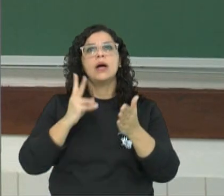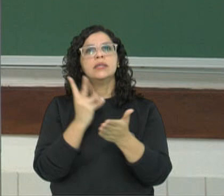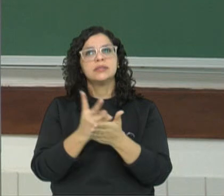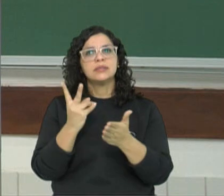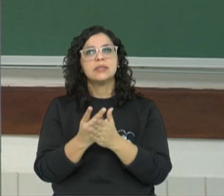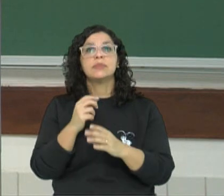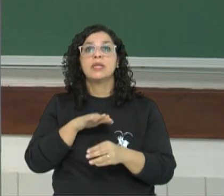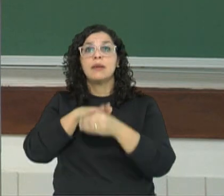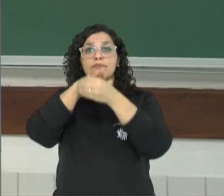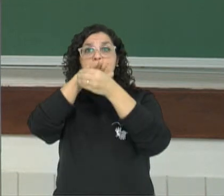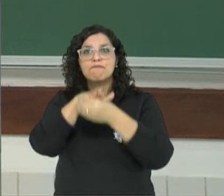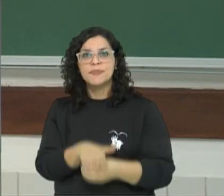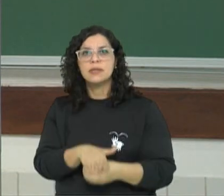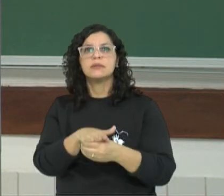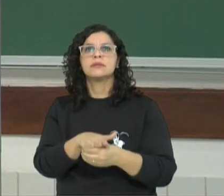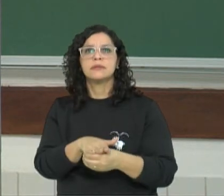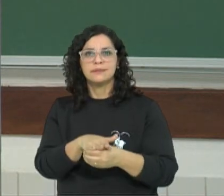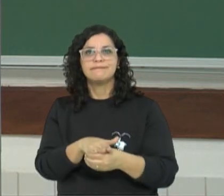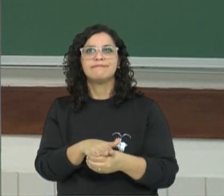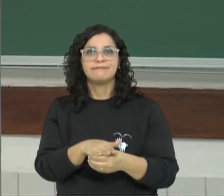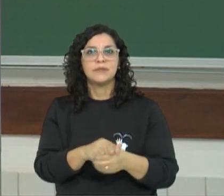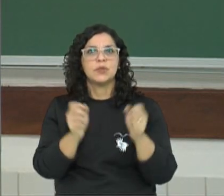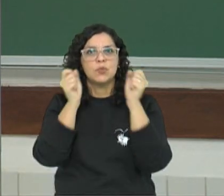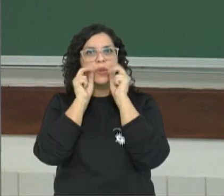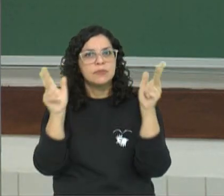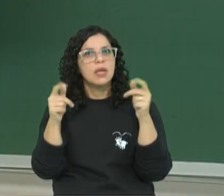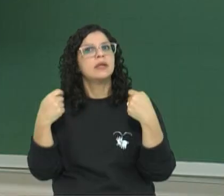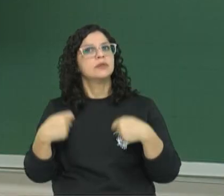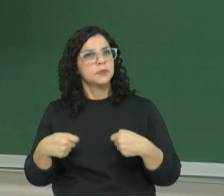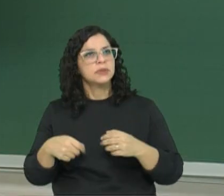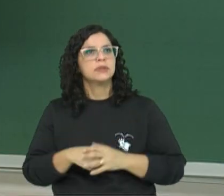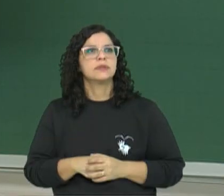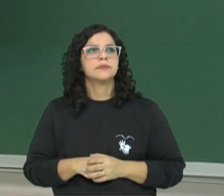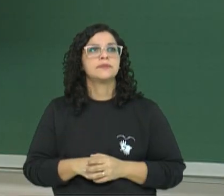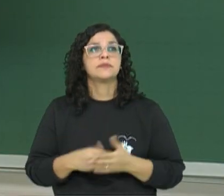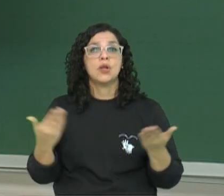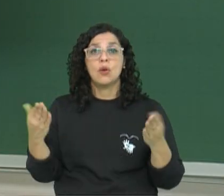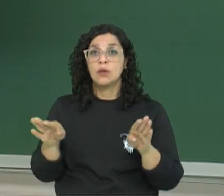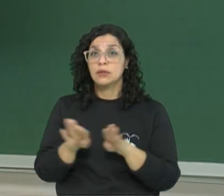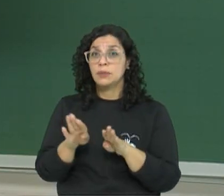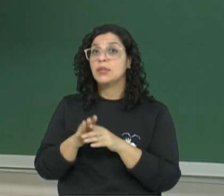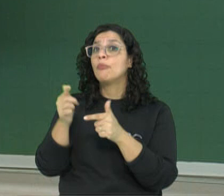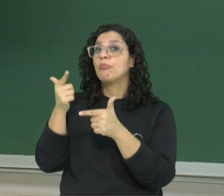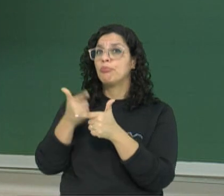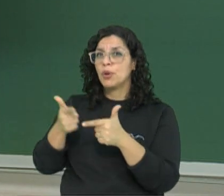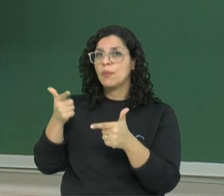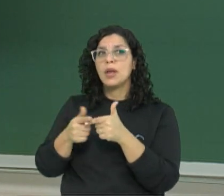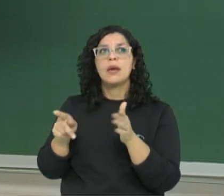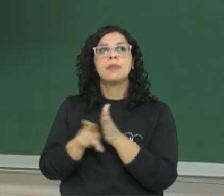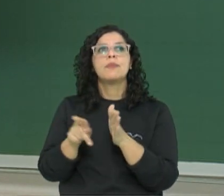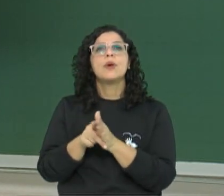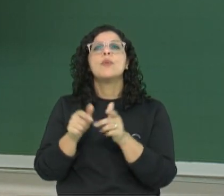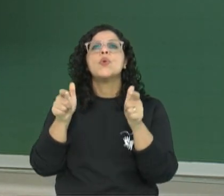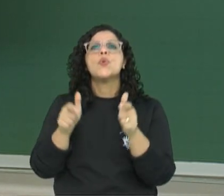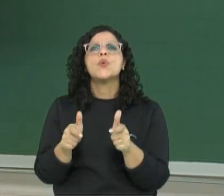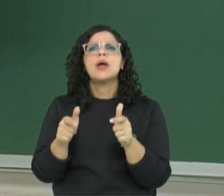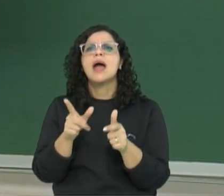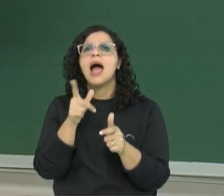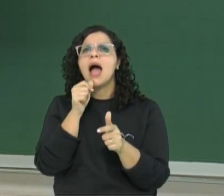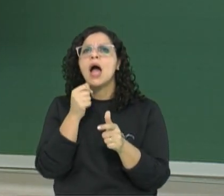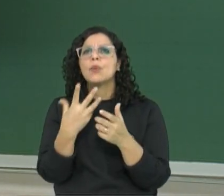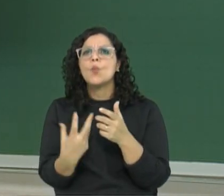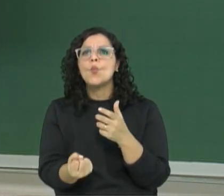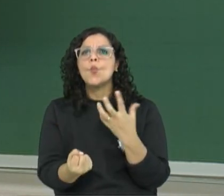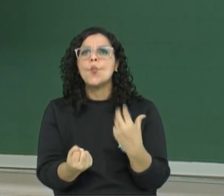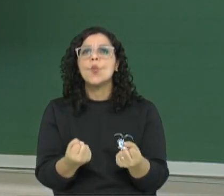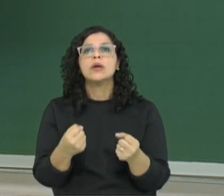tem a maior pressão. Ficar esperto nisso. Existe também um problema de drenagem desse tipo de barragem aqui que